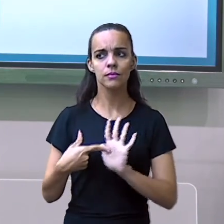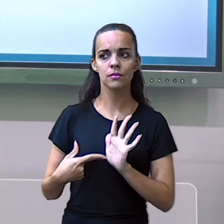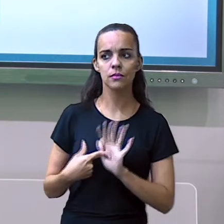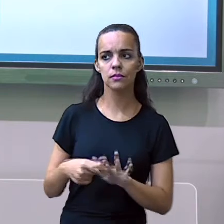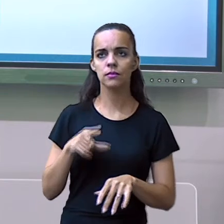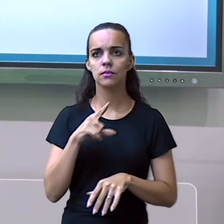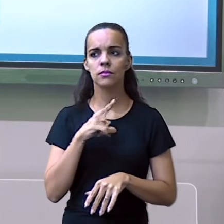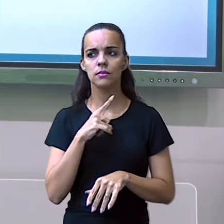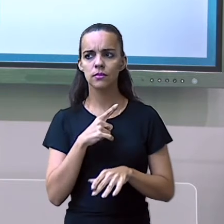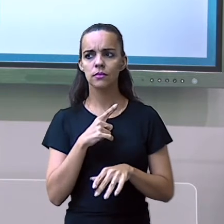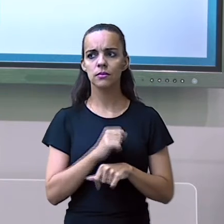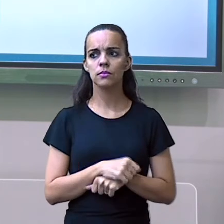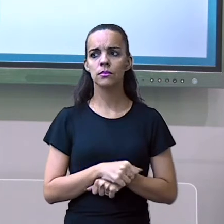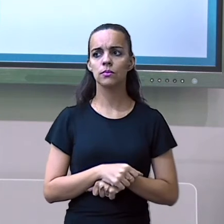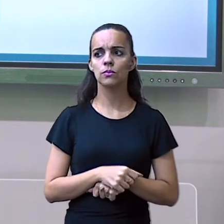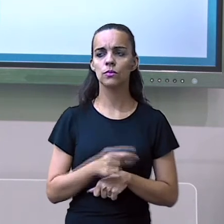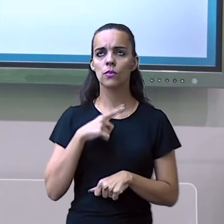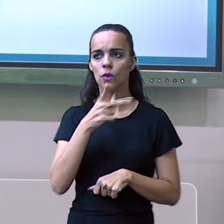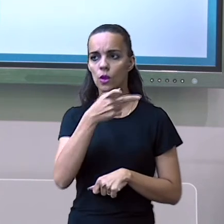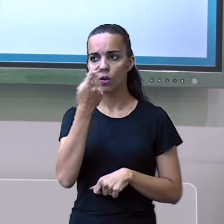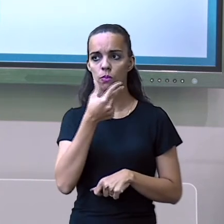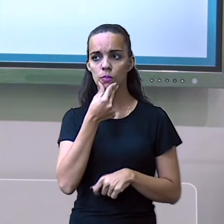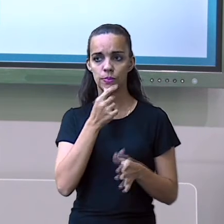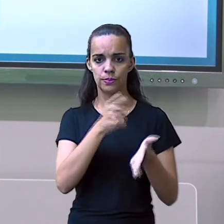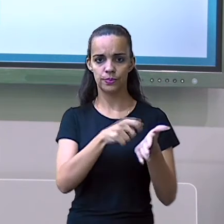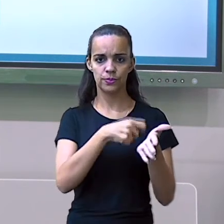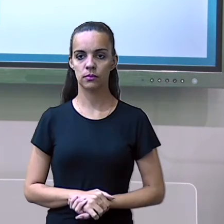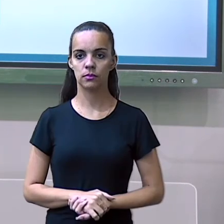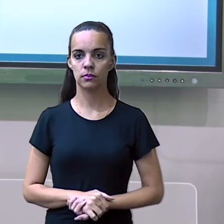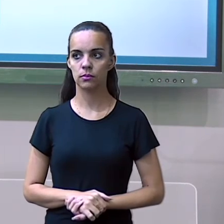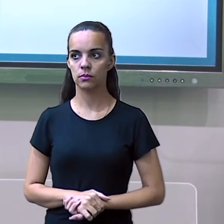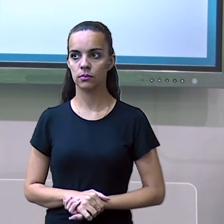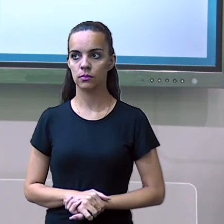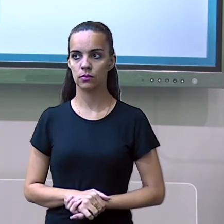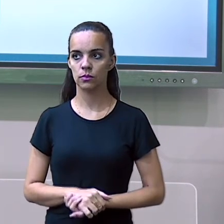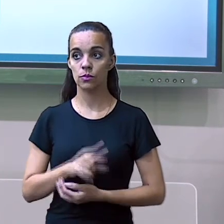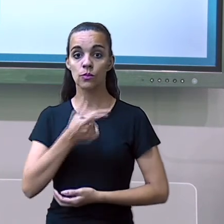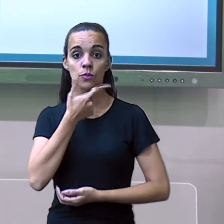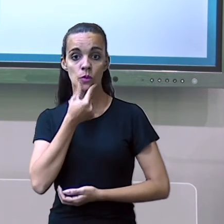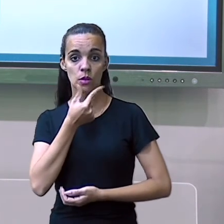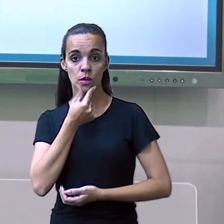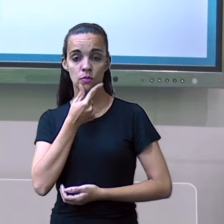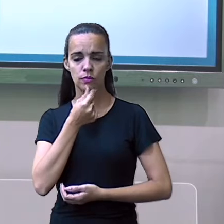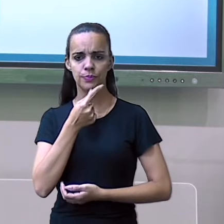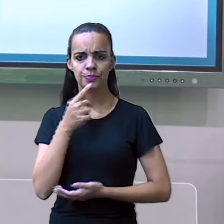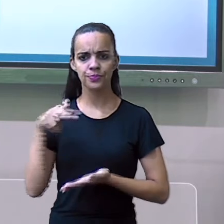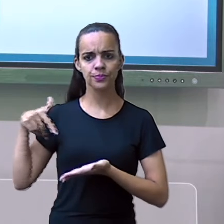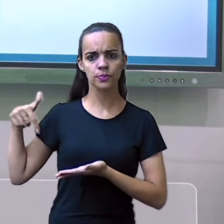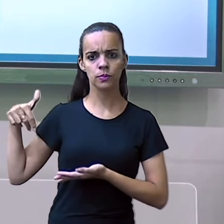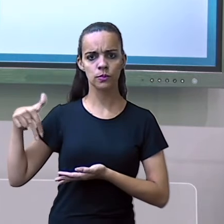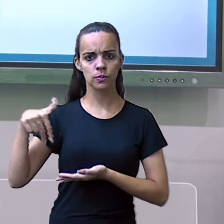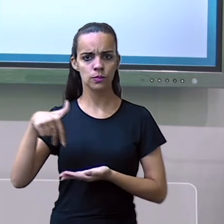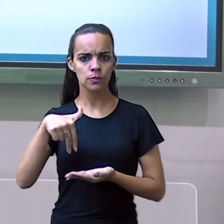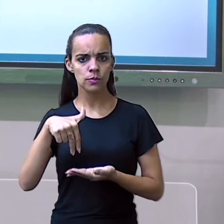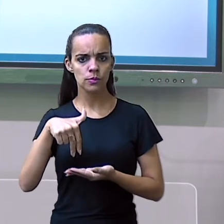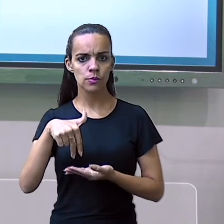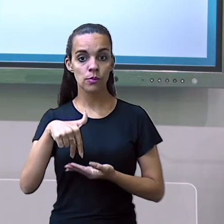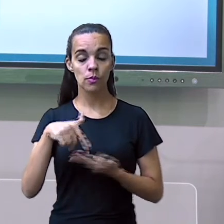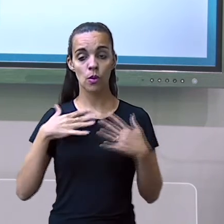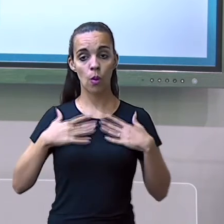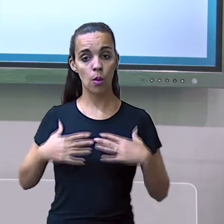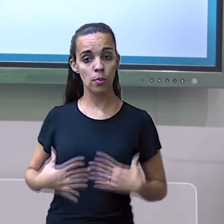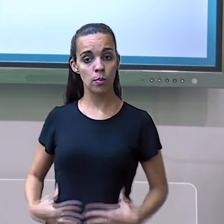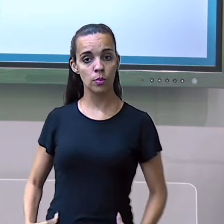as usadas pelo autor no conto. O Bruno apareceu com a blusa